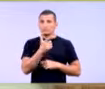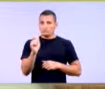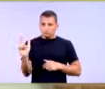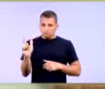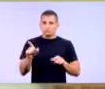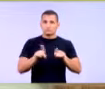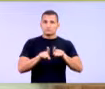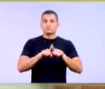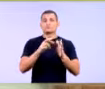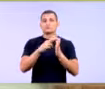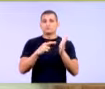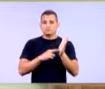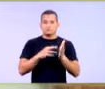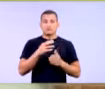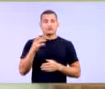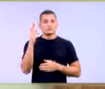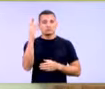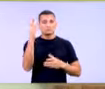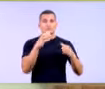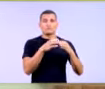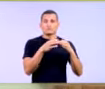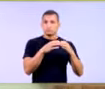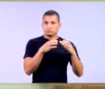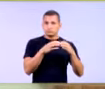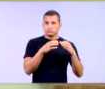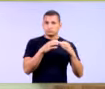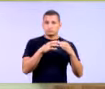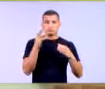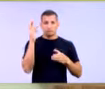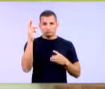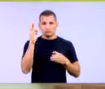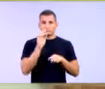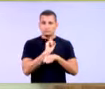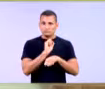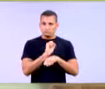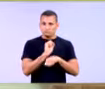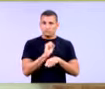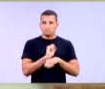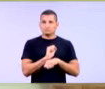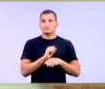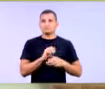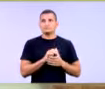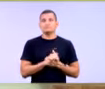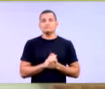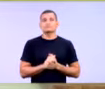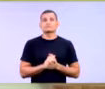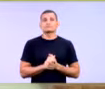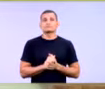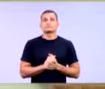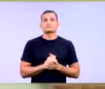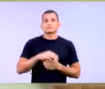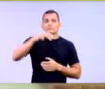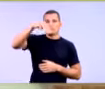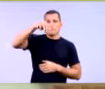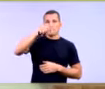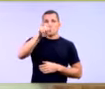também pela comissão, que estarão disponíveis, pelo que nós percebemos aqui, provavelmente a partir de